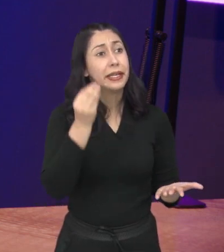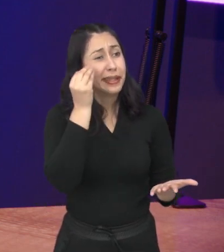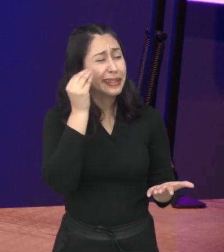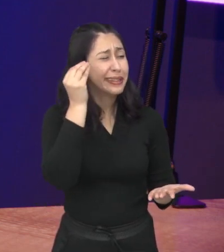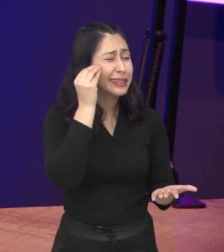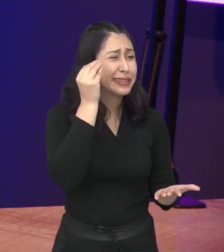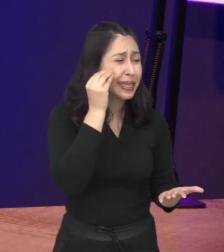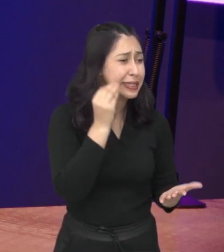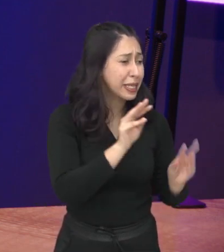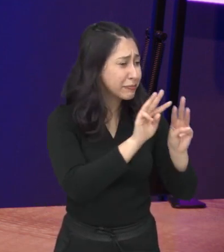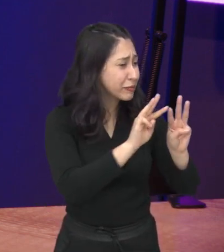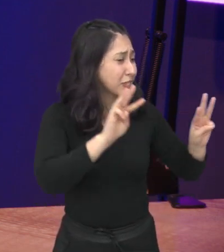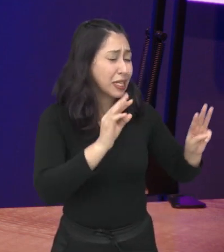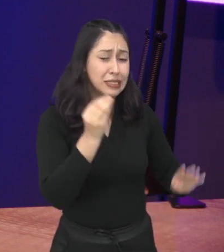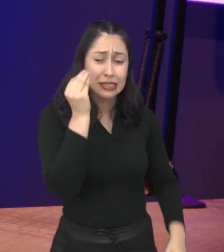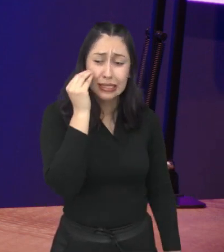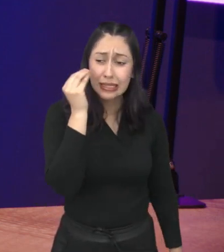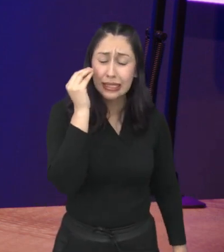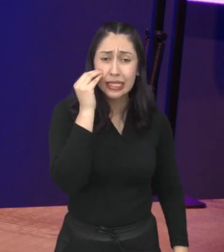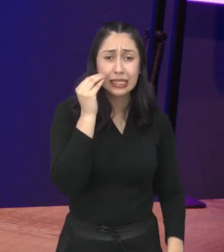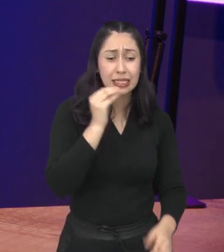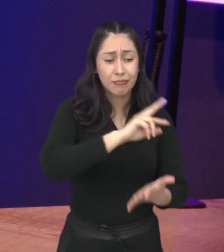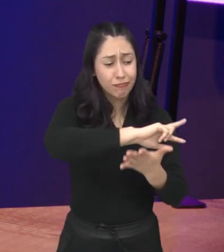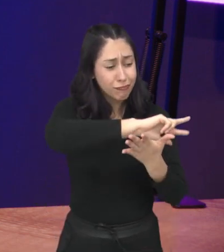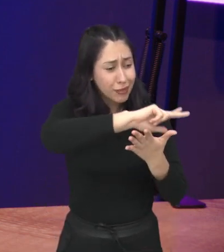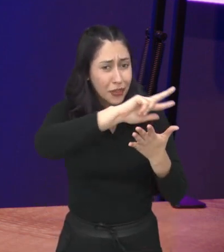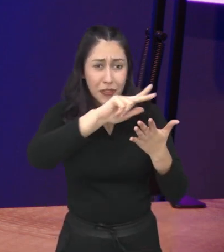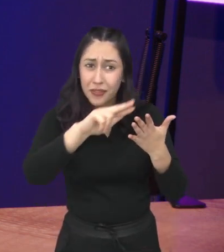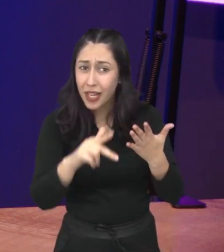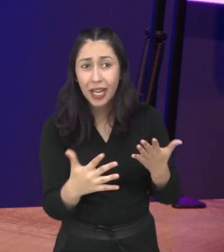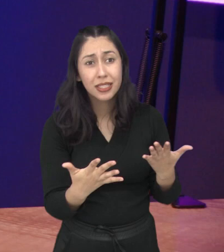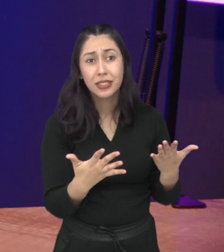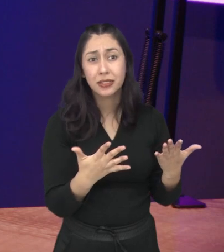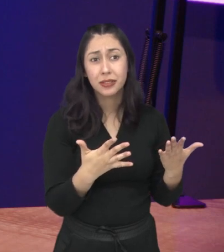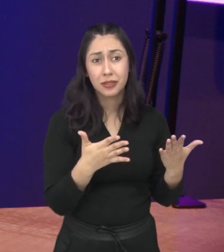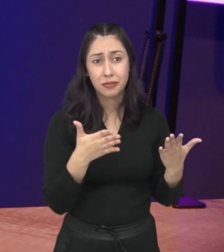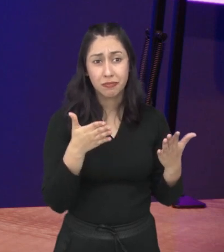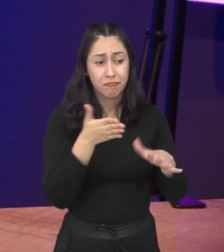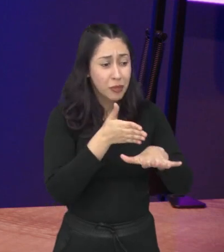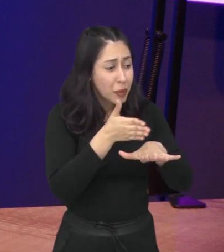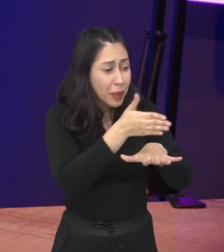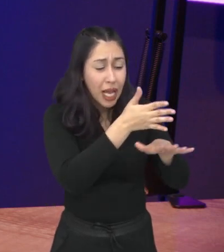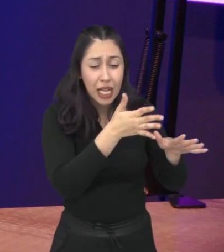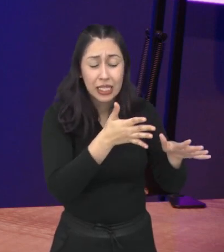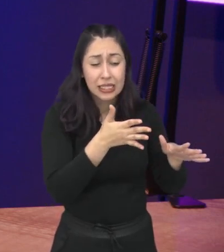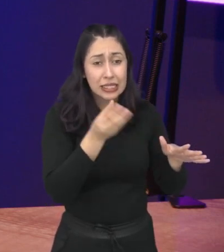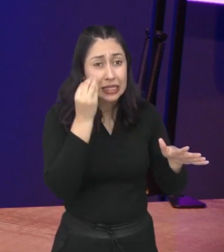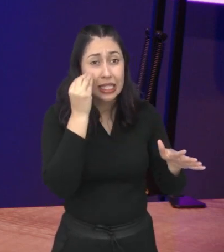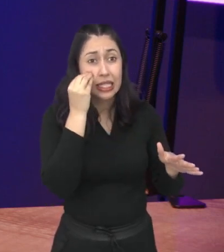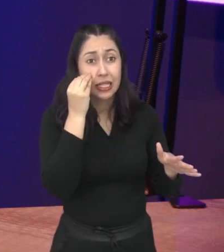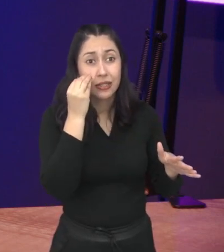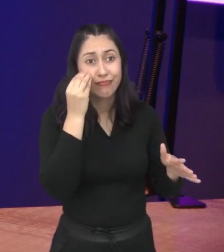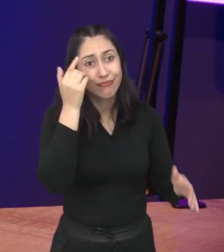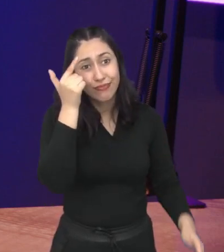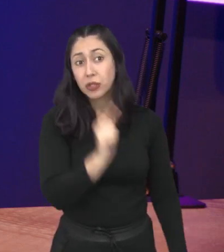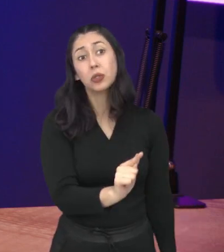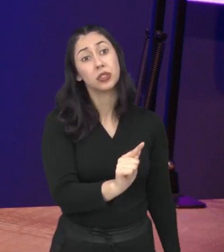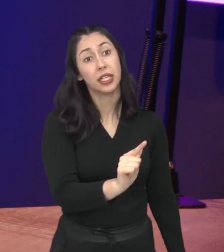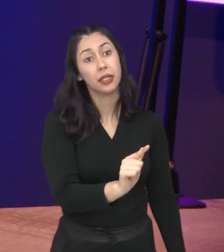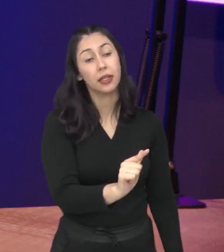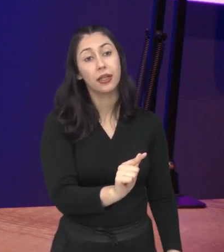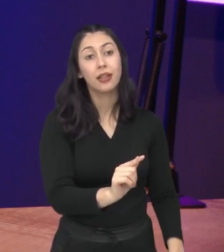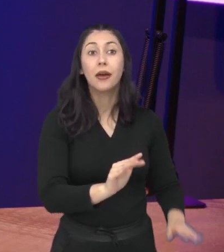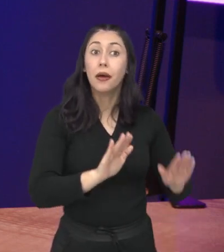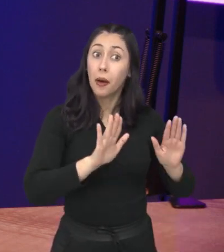cadastra em sites, né, e tenta por alguns caminhos conseguir um estágio, conseguir um primeiro emprego, você não consegue.